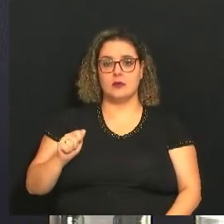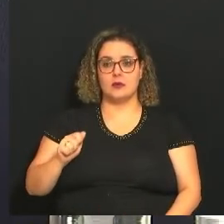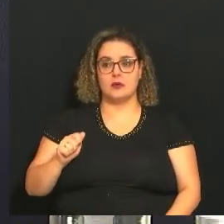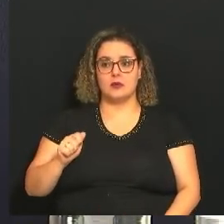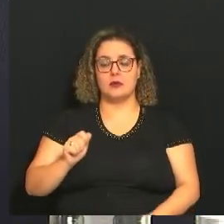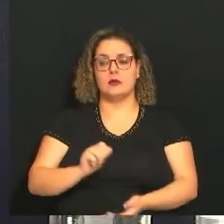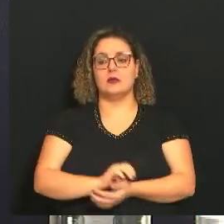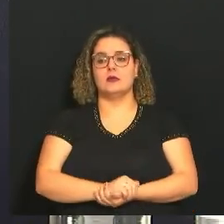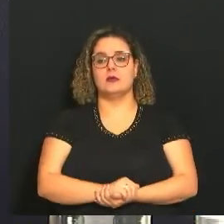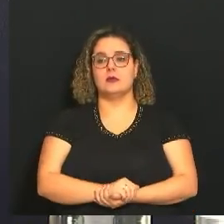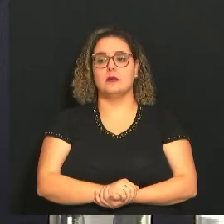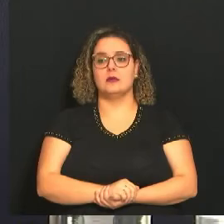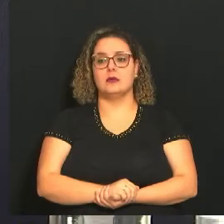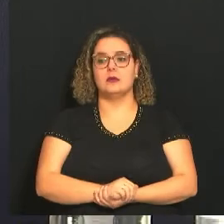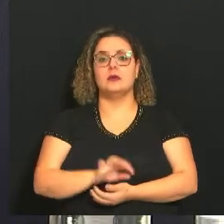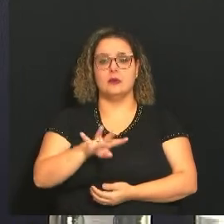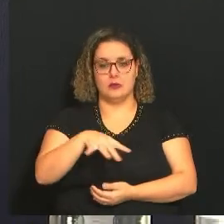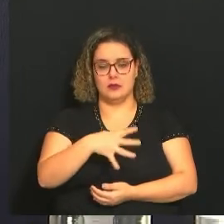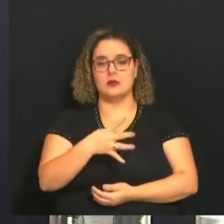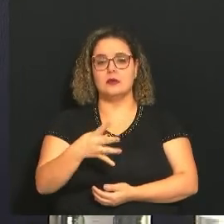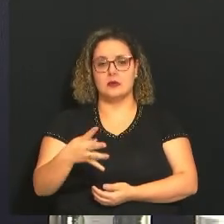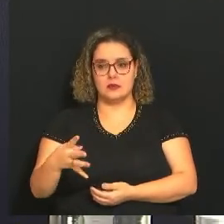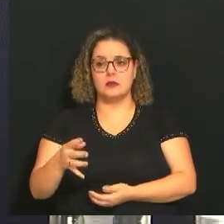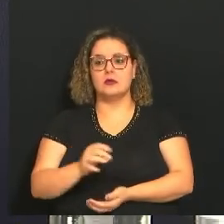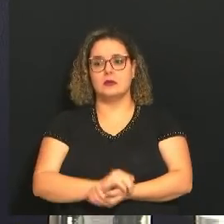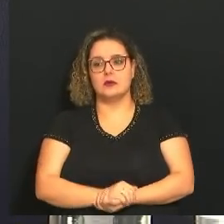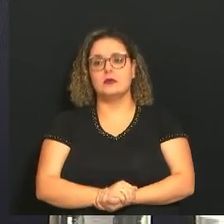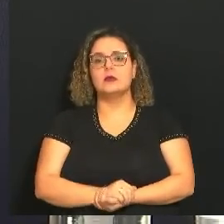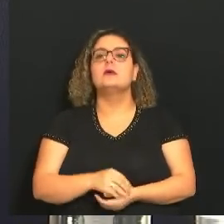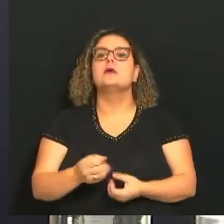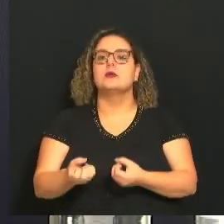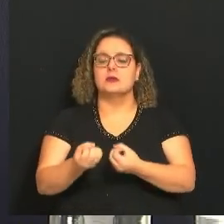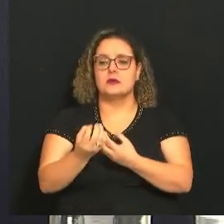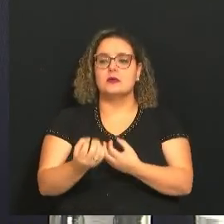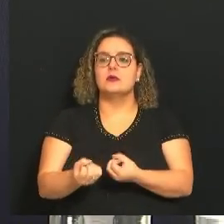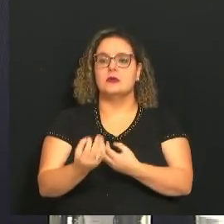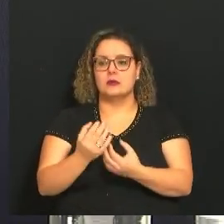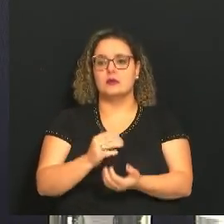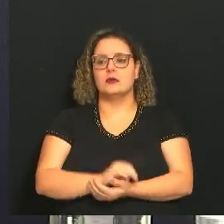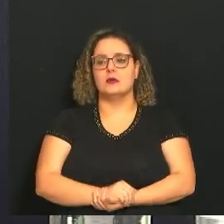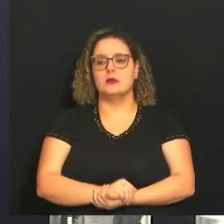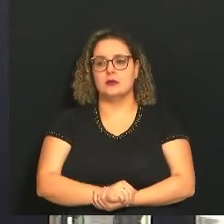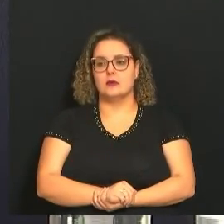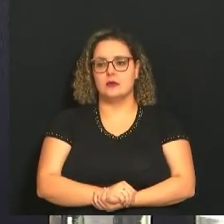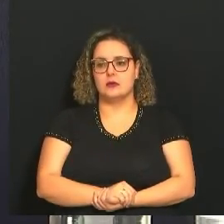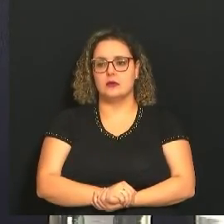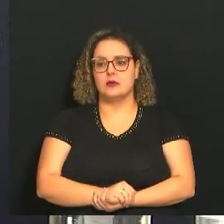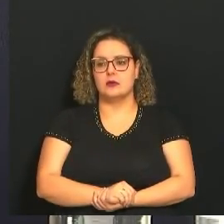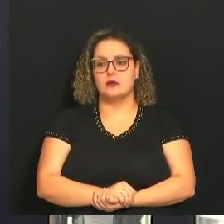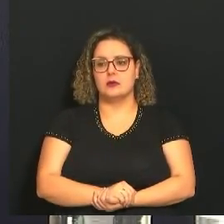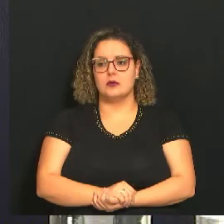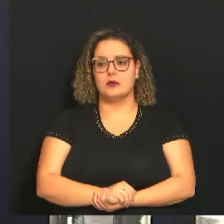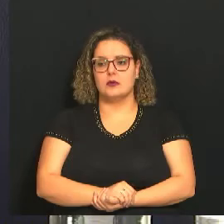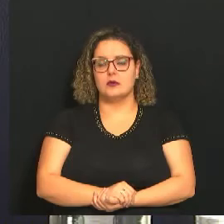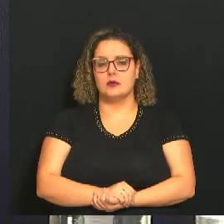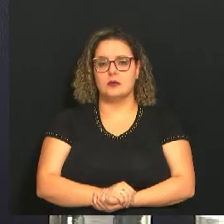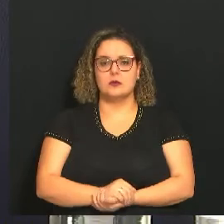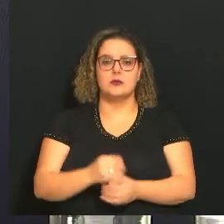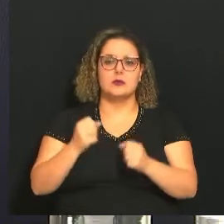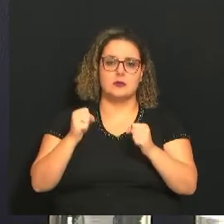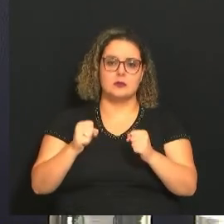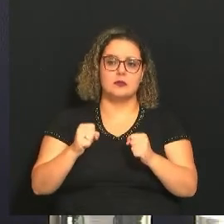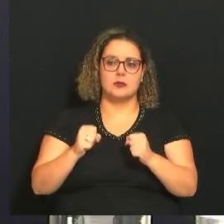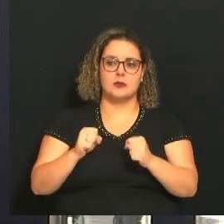dessa planilha contendo essas informações, que são informações públicas, para que possa compor o